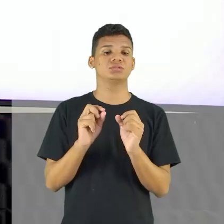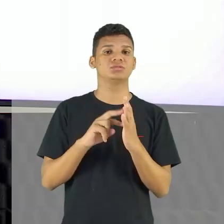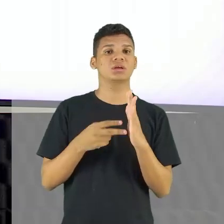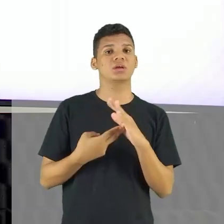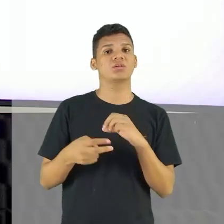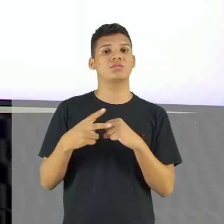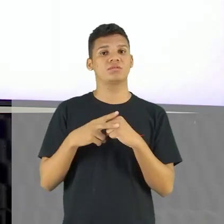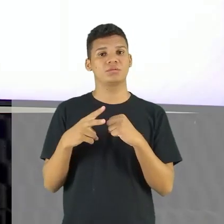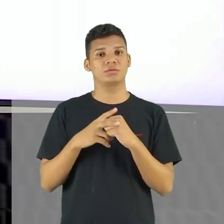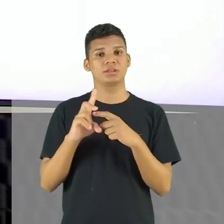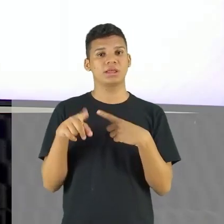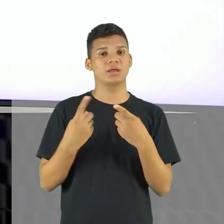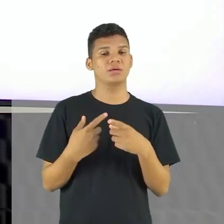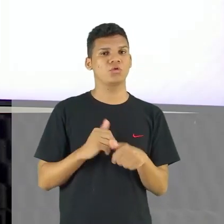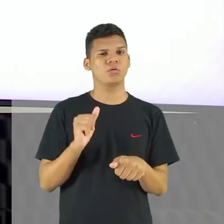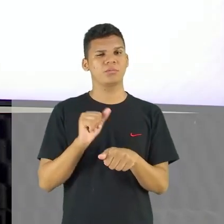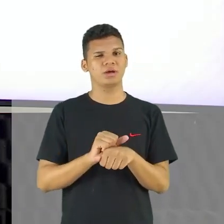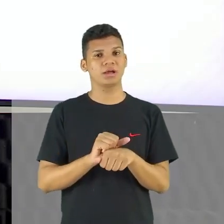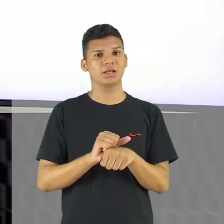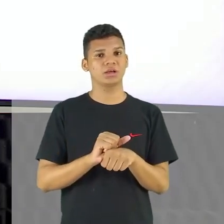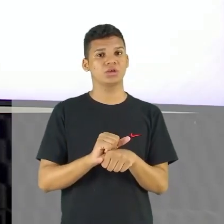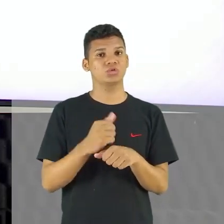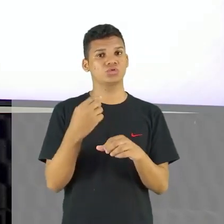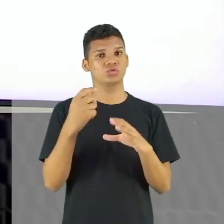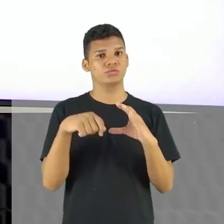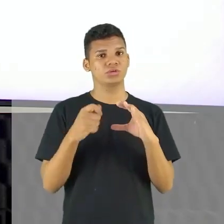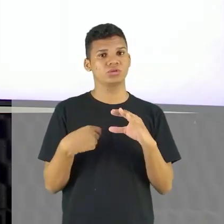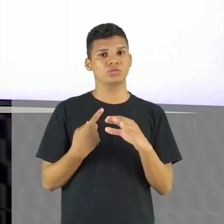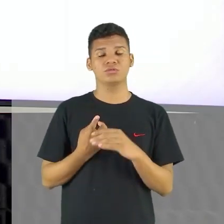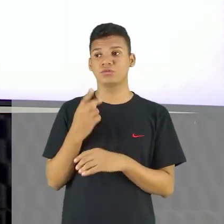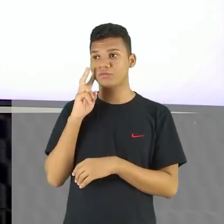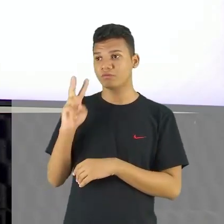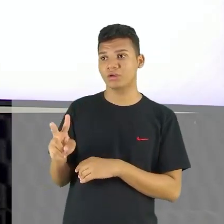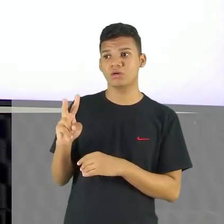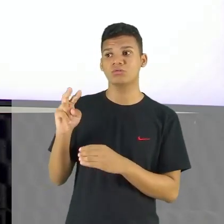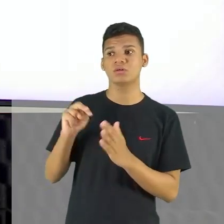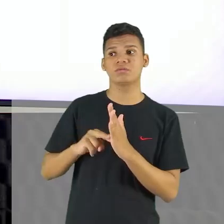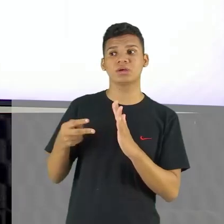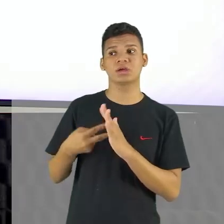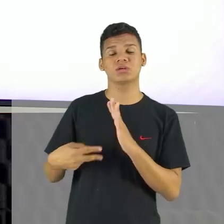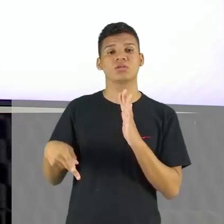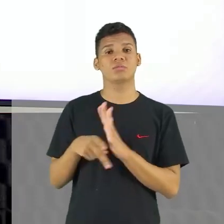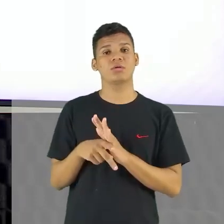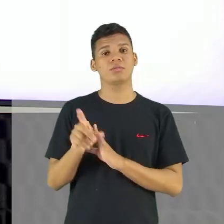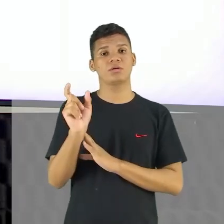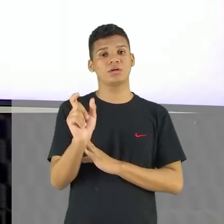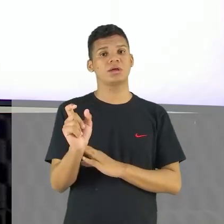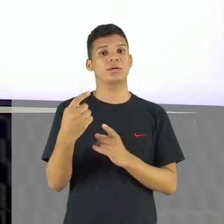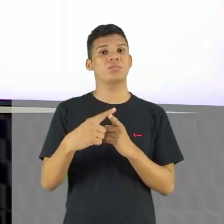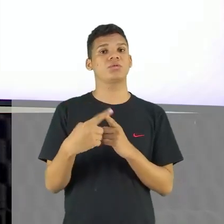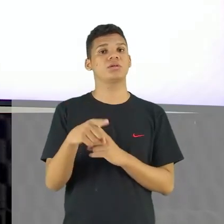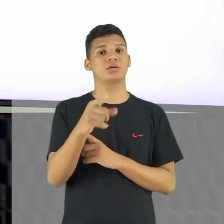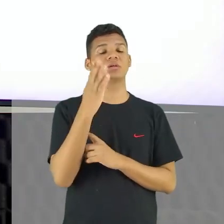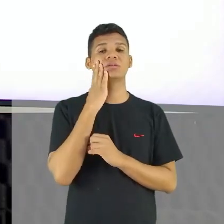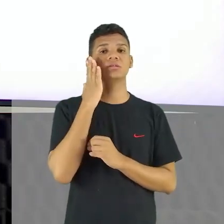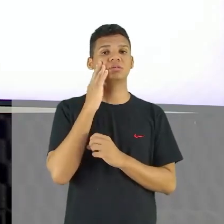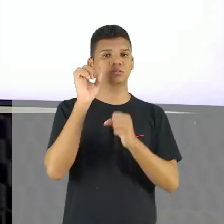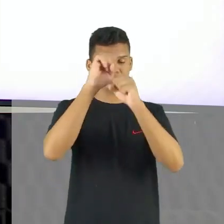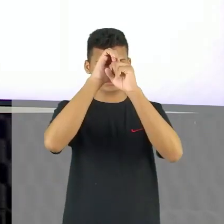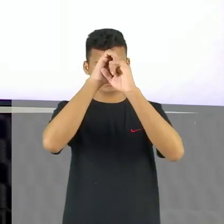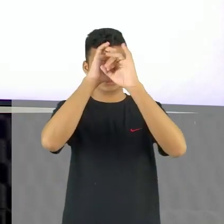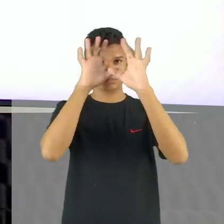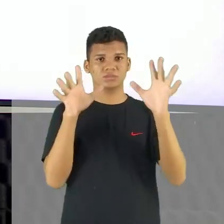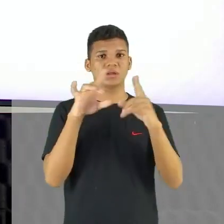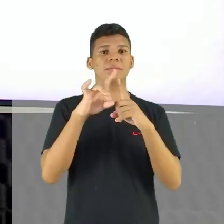Dá uma pausa no vídeo, vá ao dicionário, ver o significado da palavra, para você compreender o